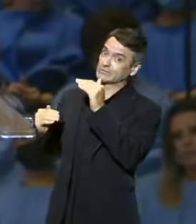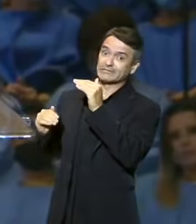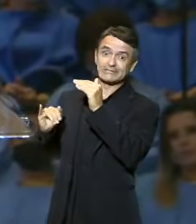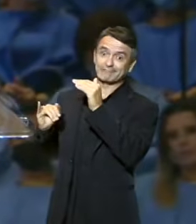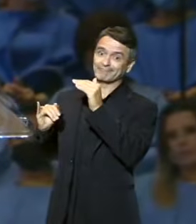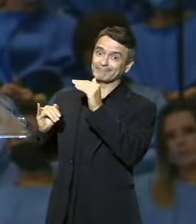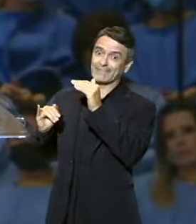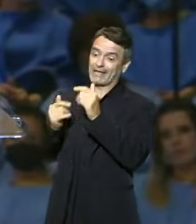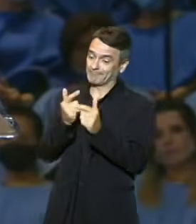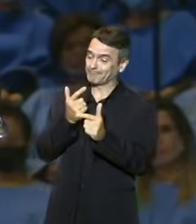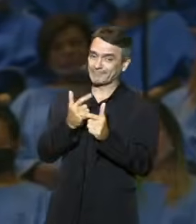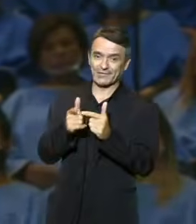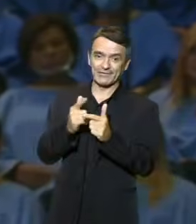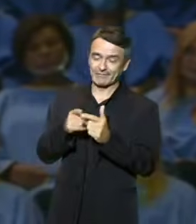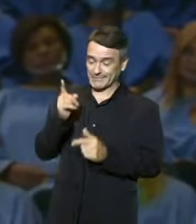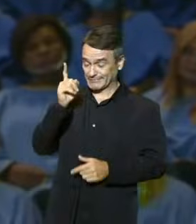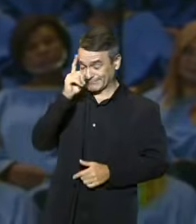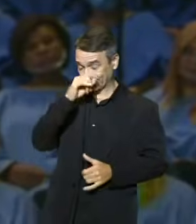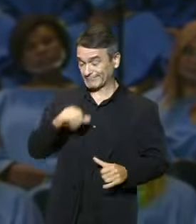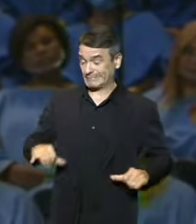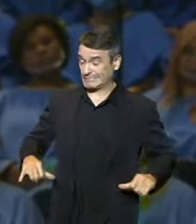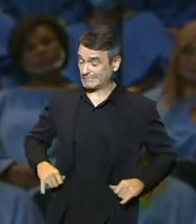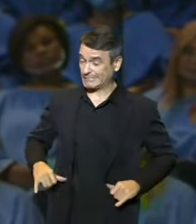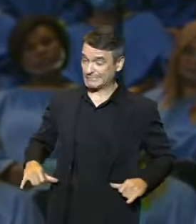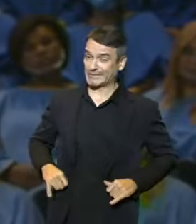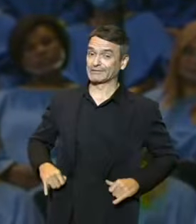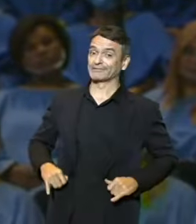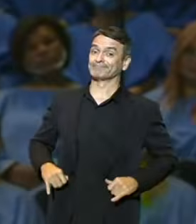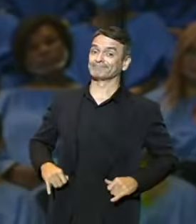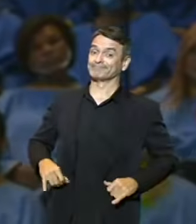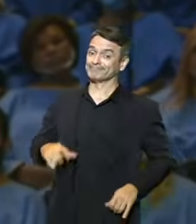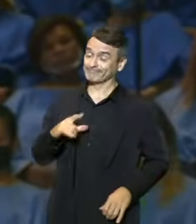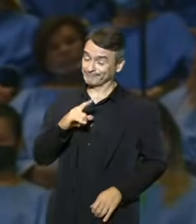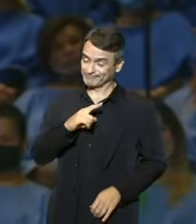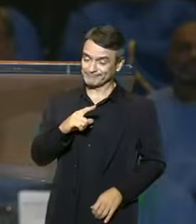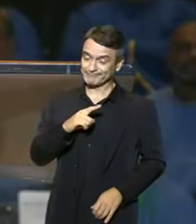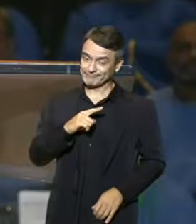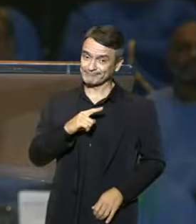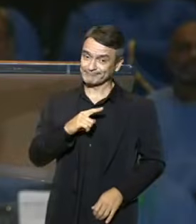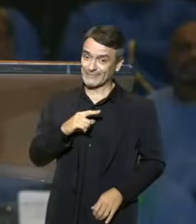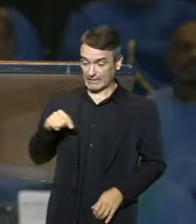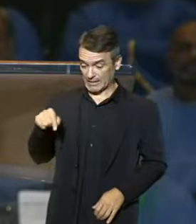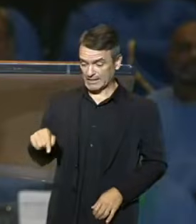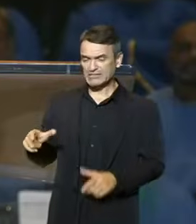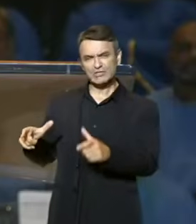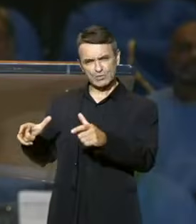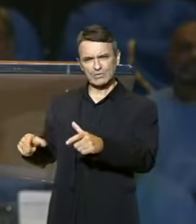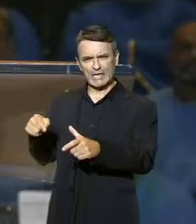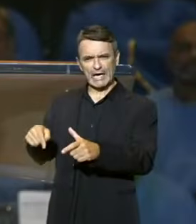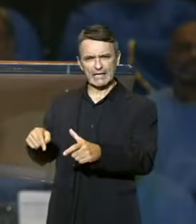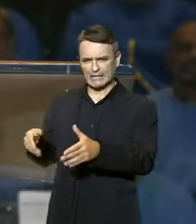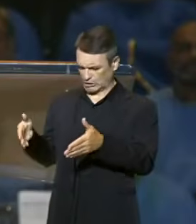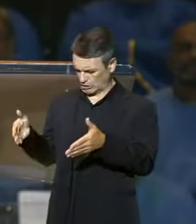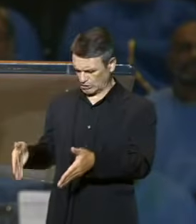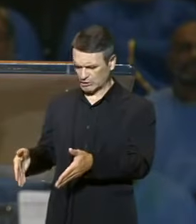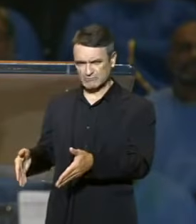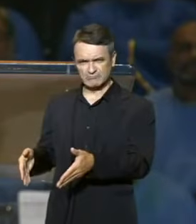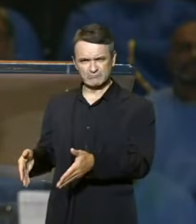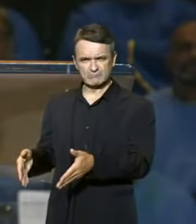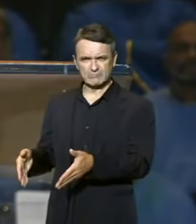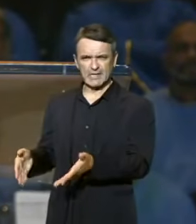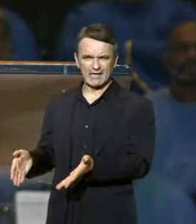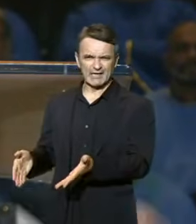vem problemas, vem dificuldades. E este lugar aqui, muito